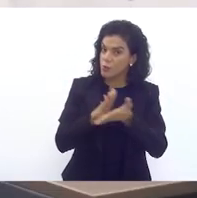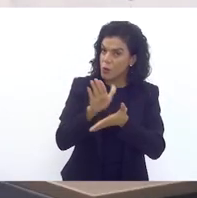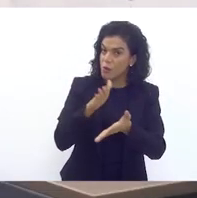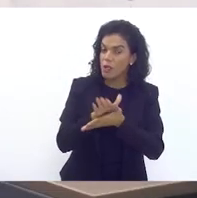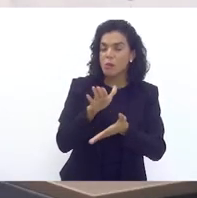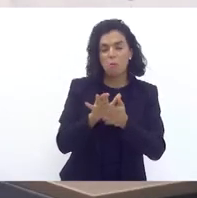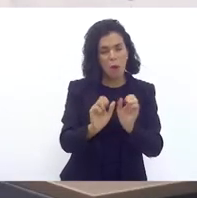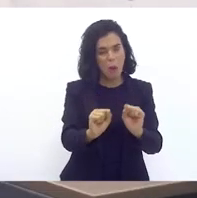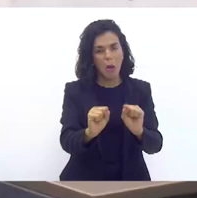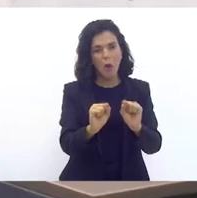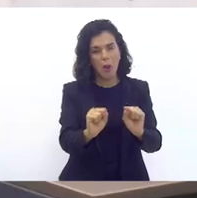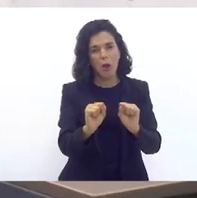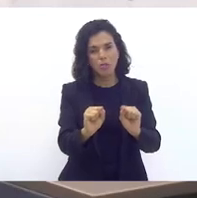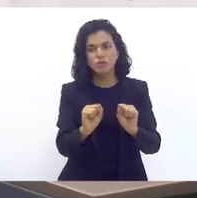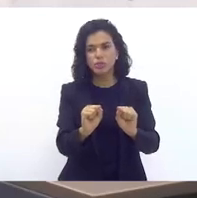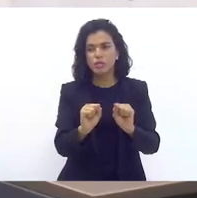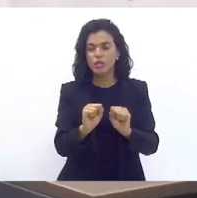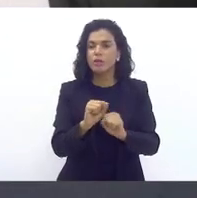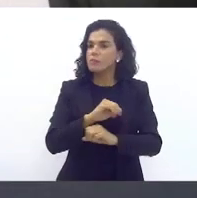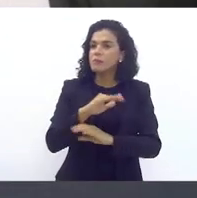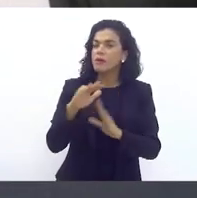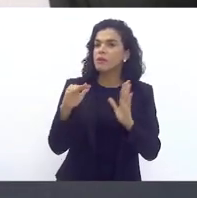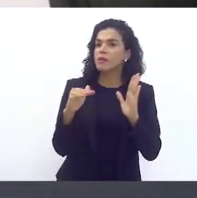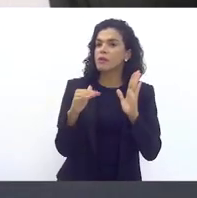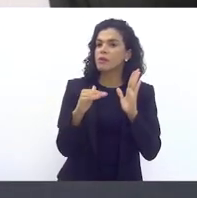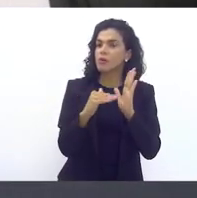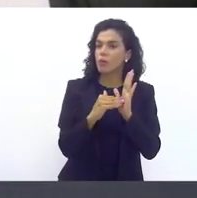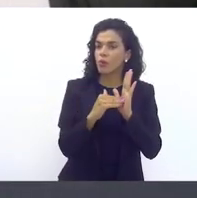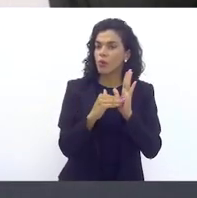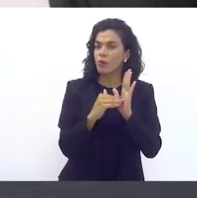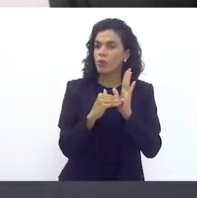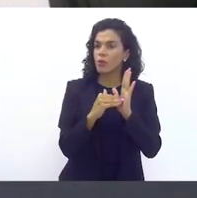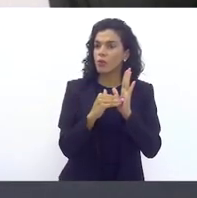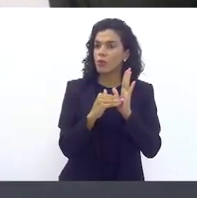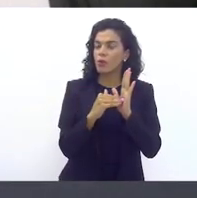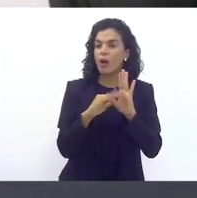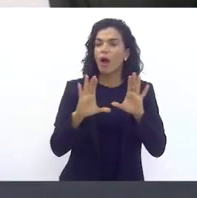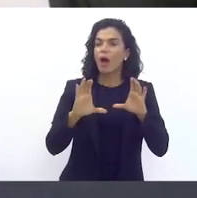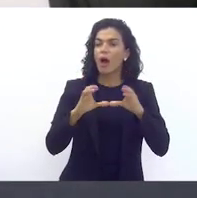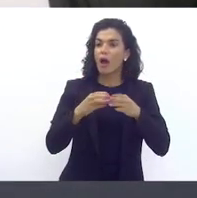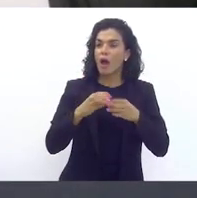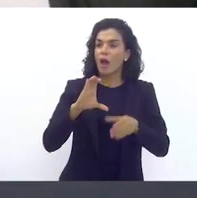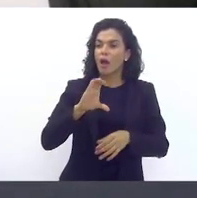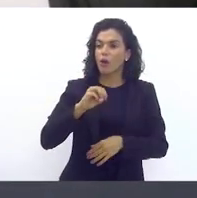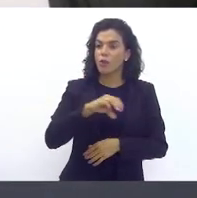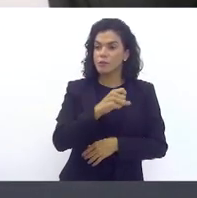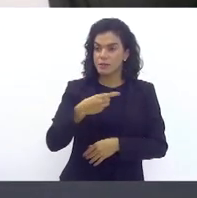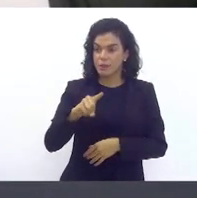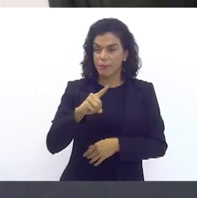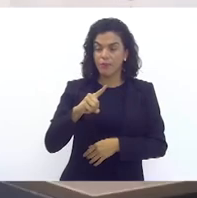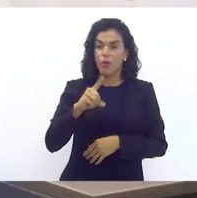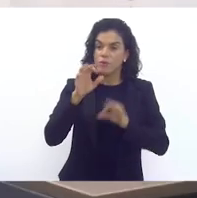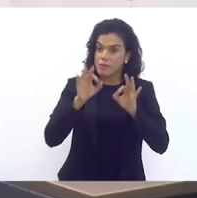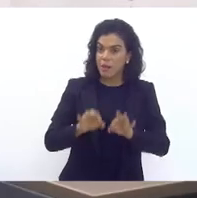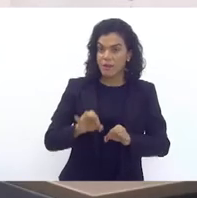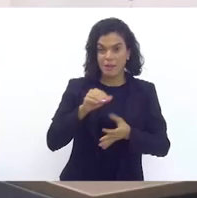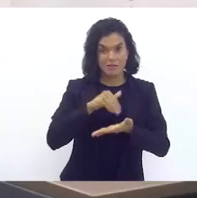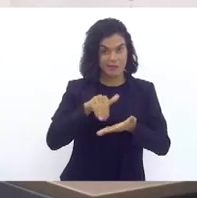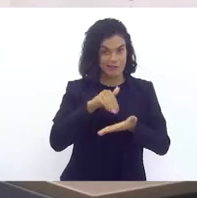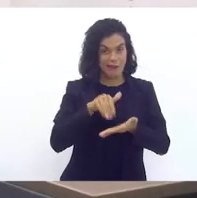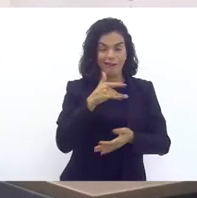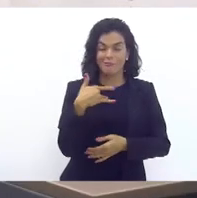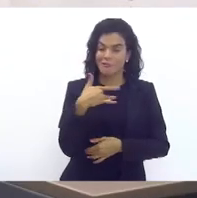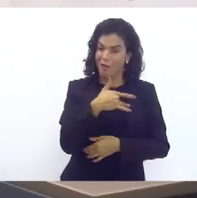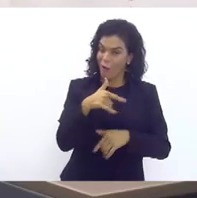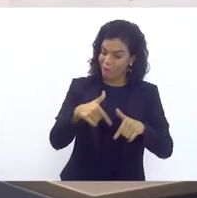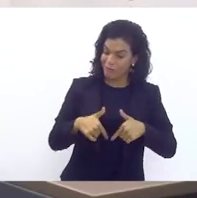Pode, pode, mas estão todos já... A comissão, o ideal é que a Secretaria de Saúde fizesse esse gesto.